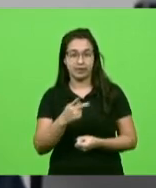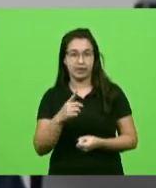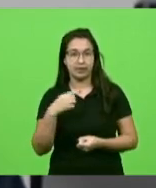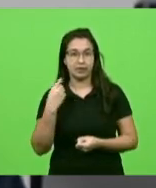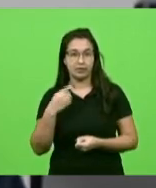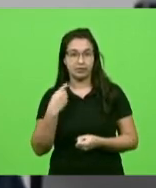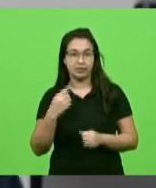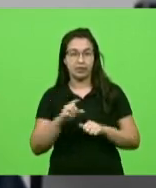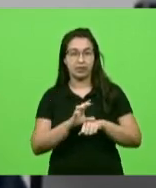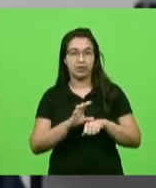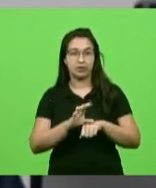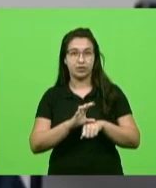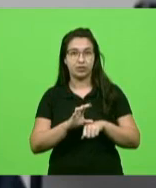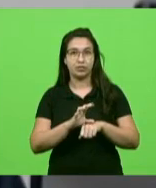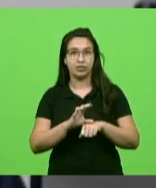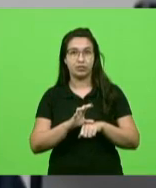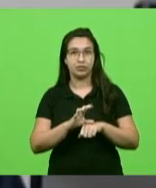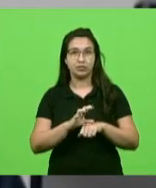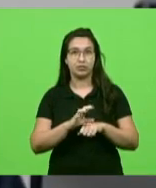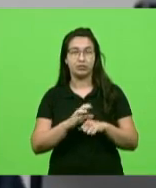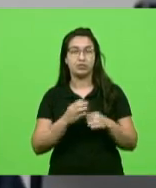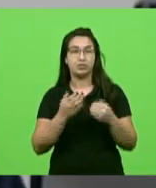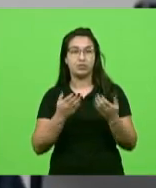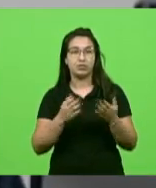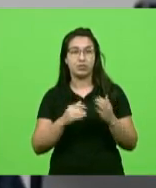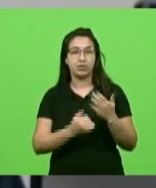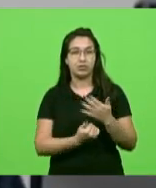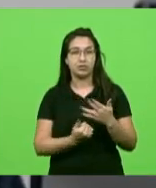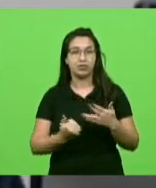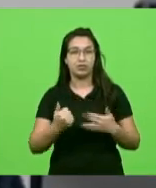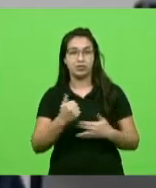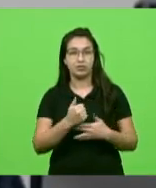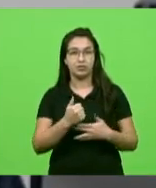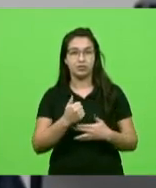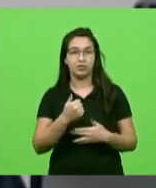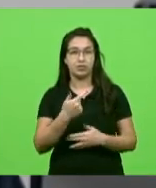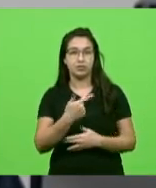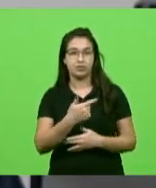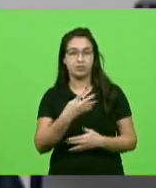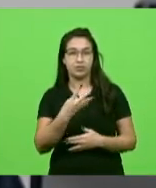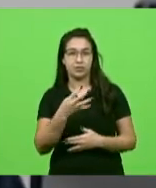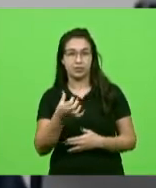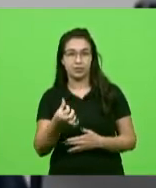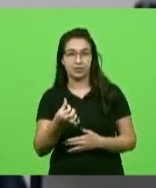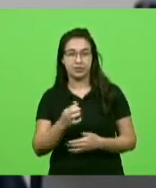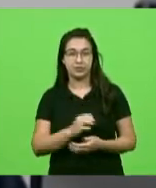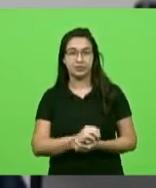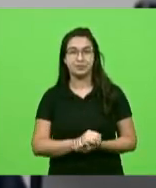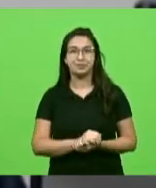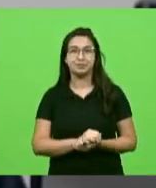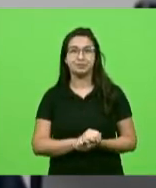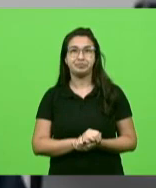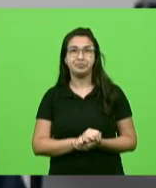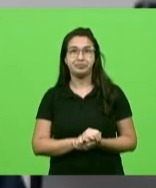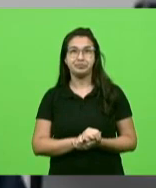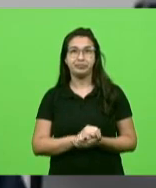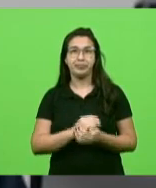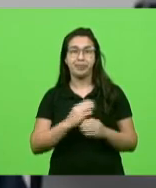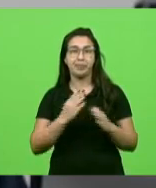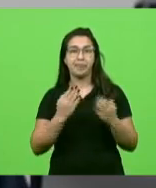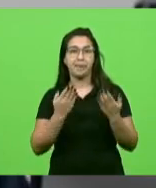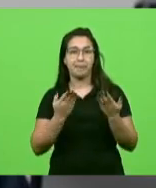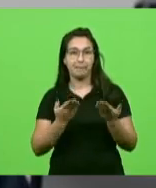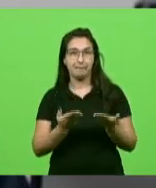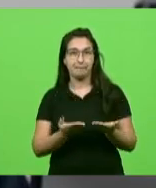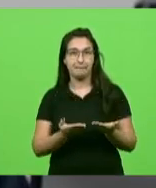artigo 47 a constituição estadual em violação à súmula vinculante nº 46 in o dito isso passo a análise da